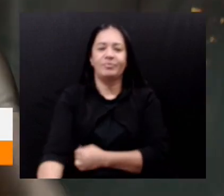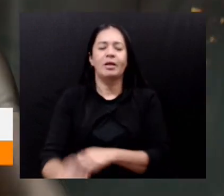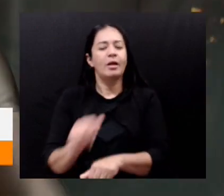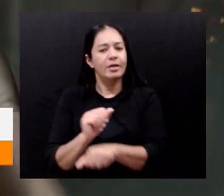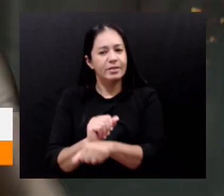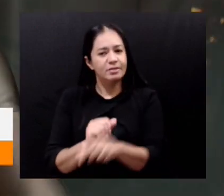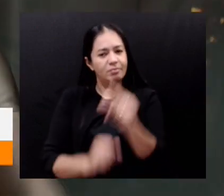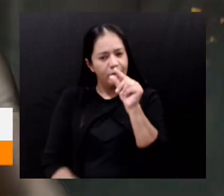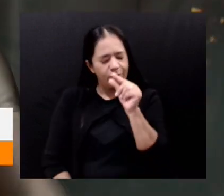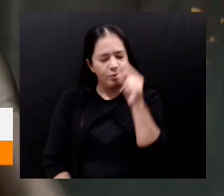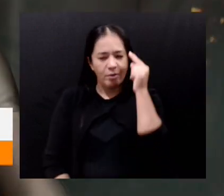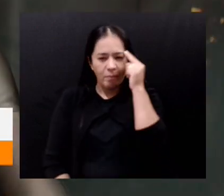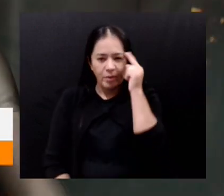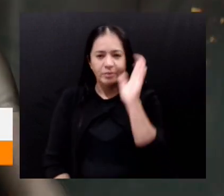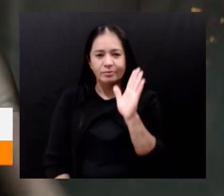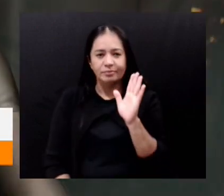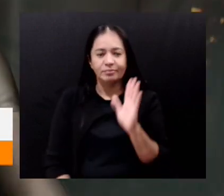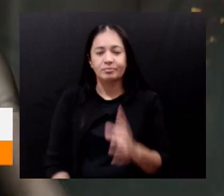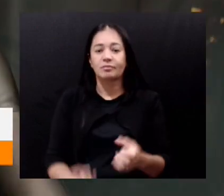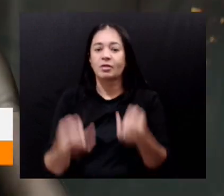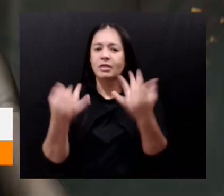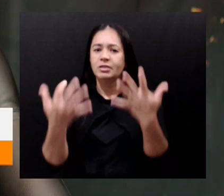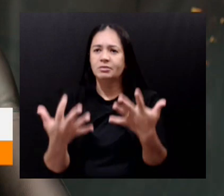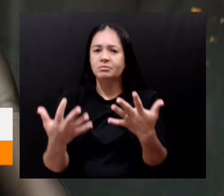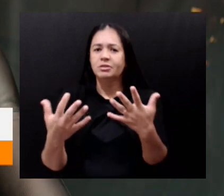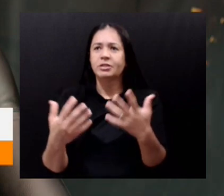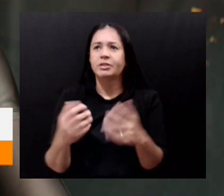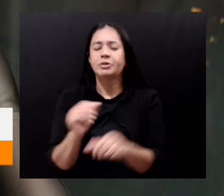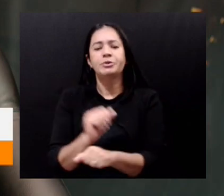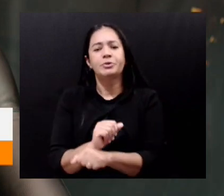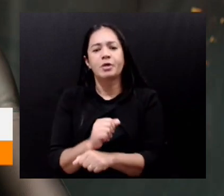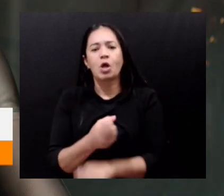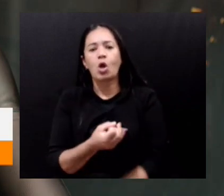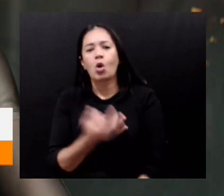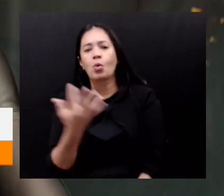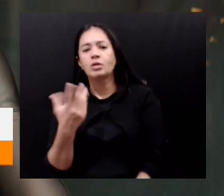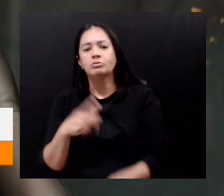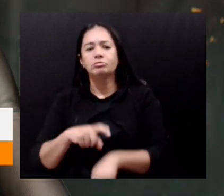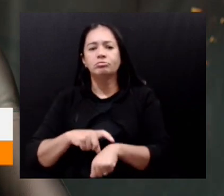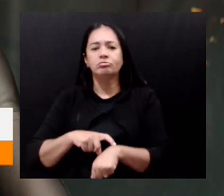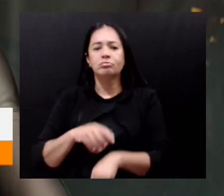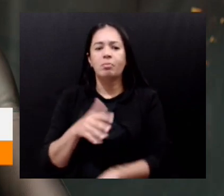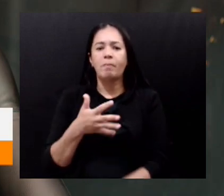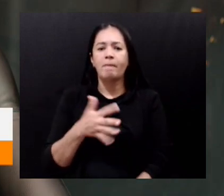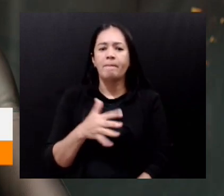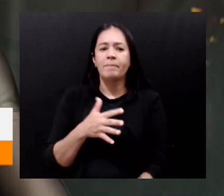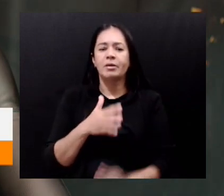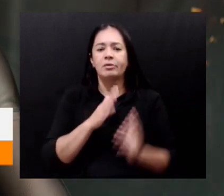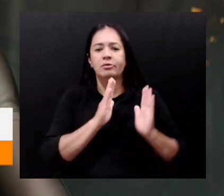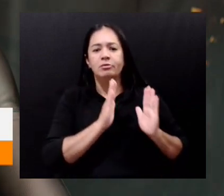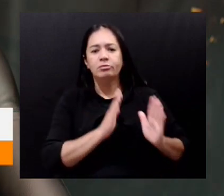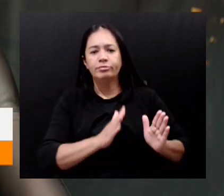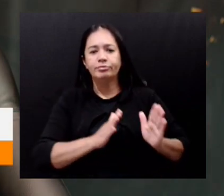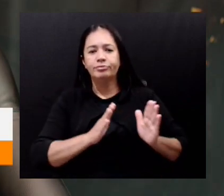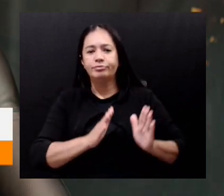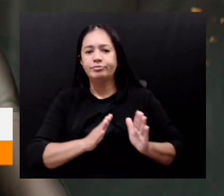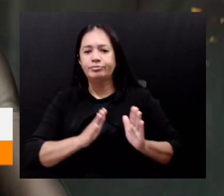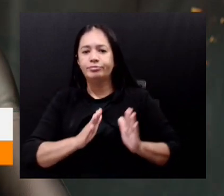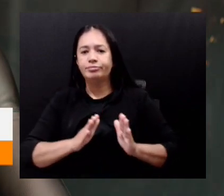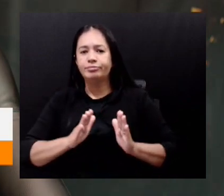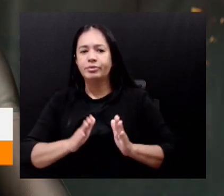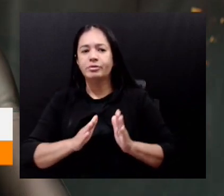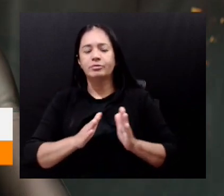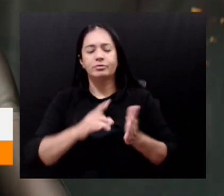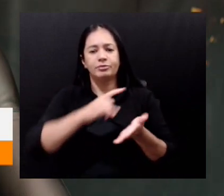E falando em aguardar, quanto tempo mais ou menos leva aí o trâmite da documentação, né, tanto da